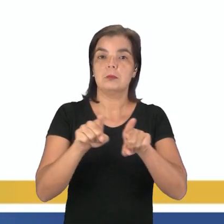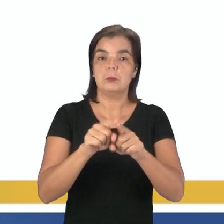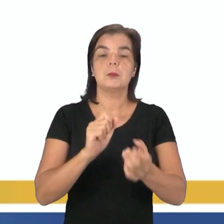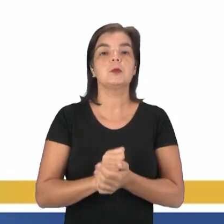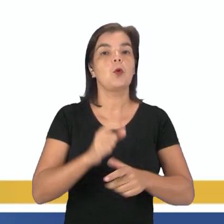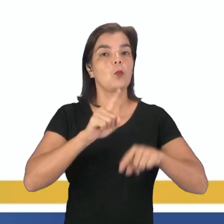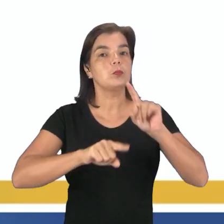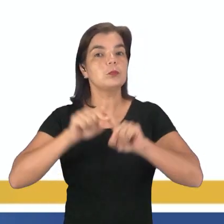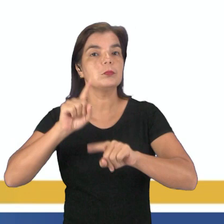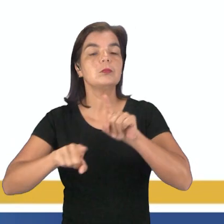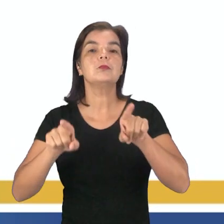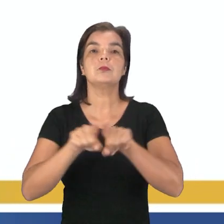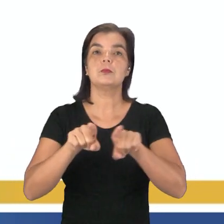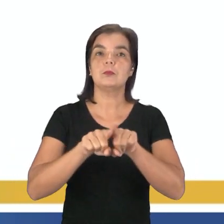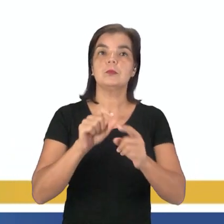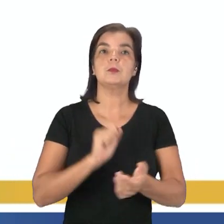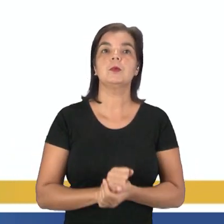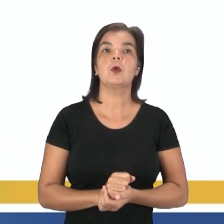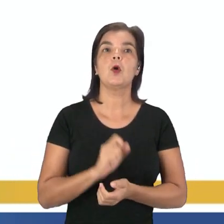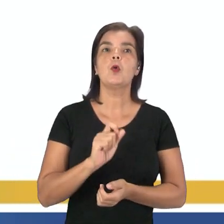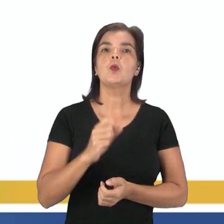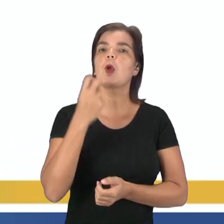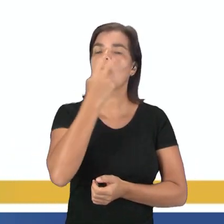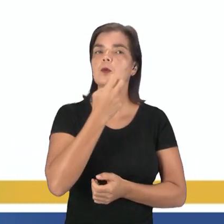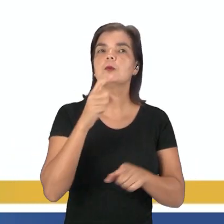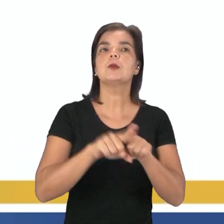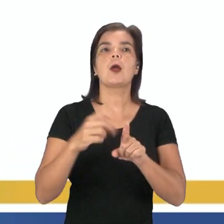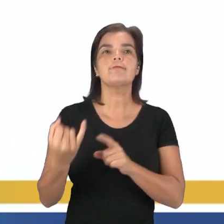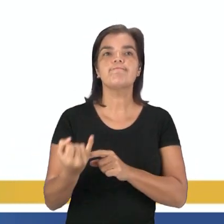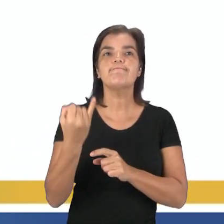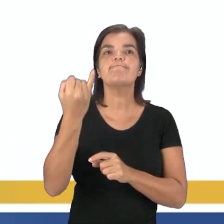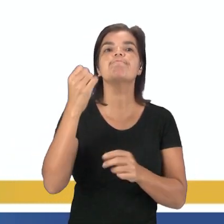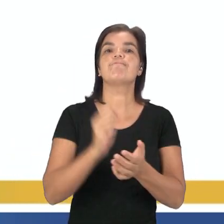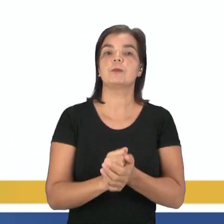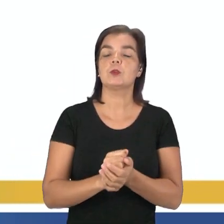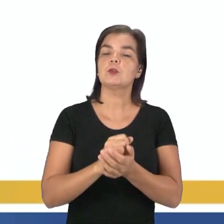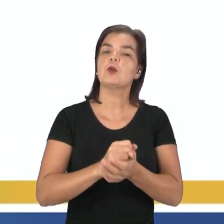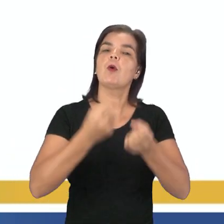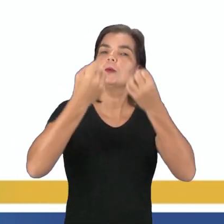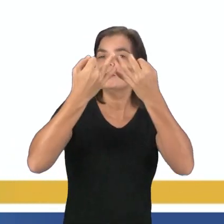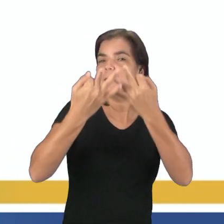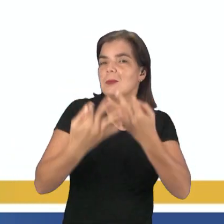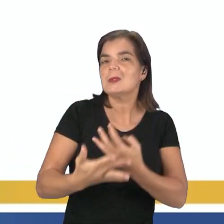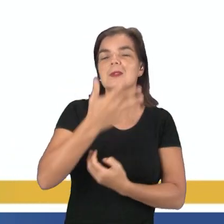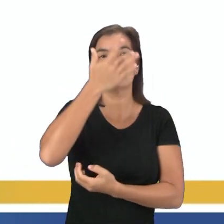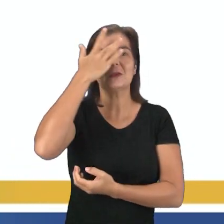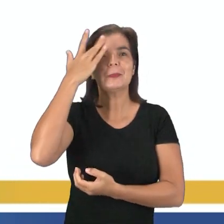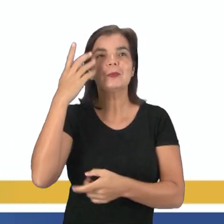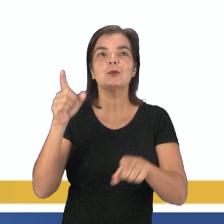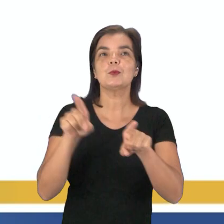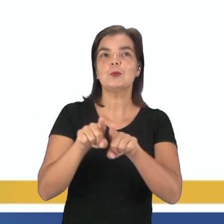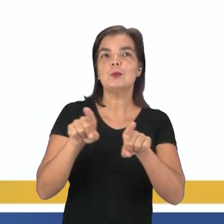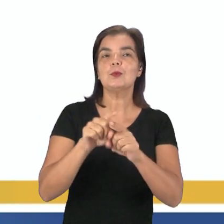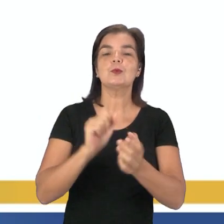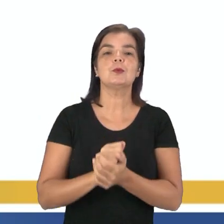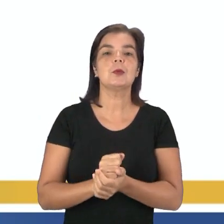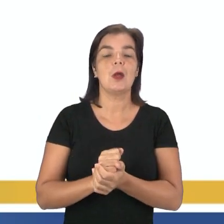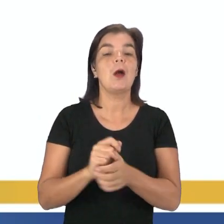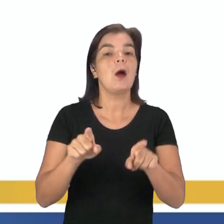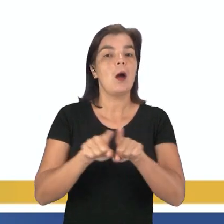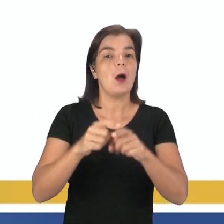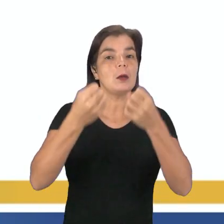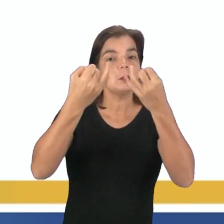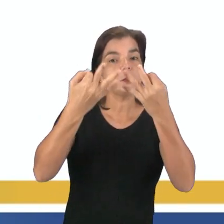fontes imateriais, como as orais, que são igualmente importantes também, que são os relatos, os contos,